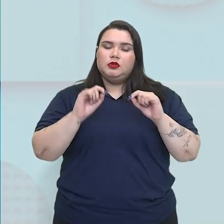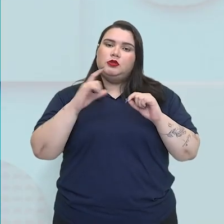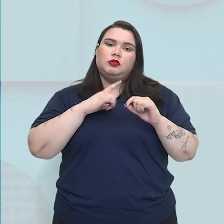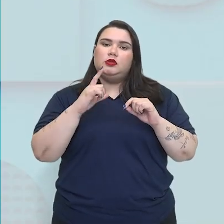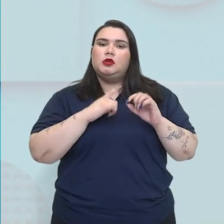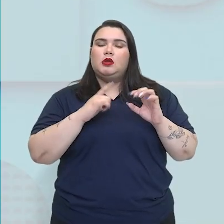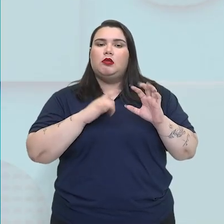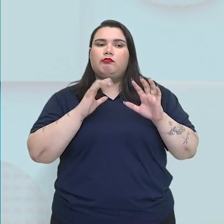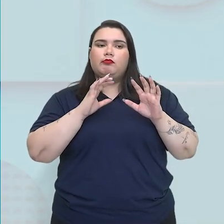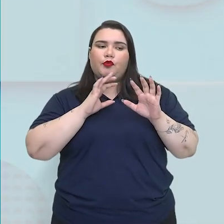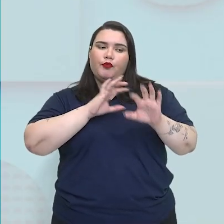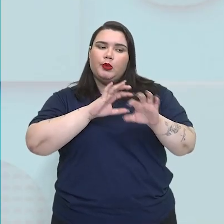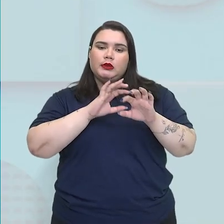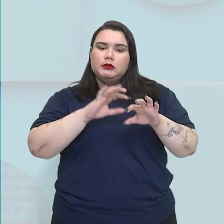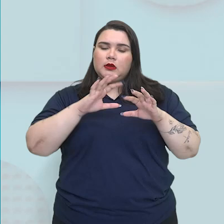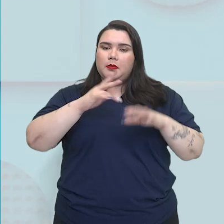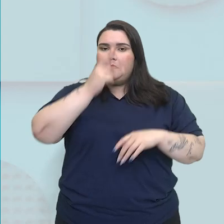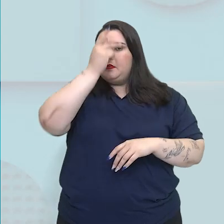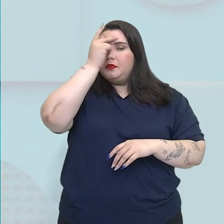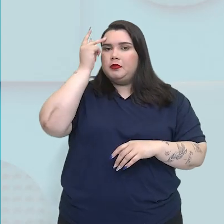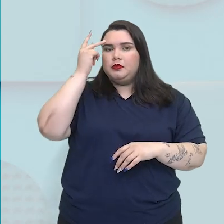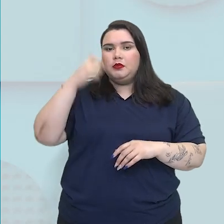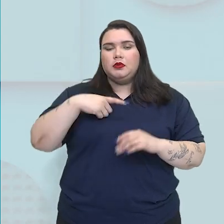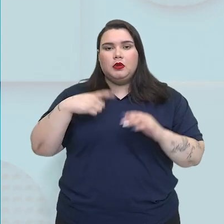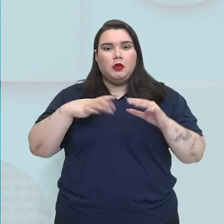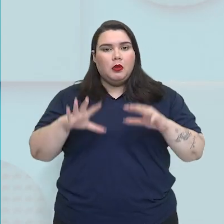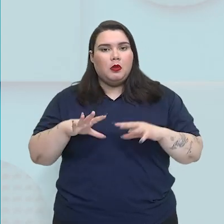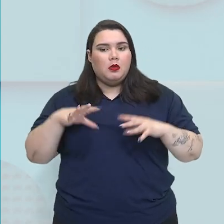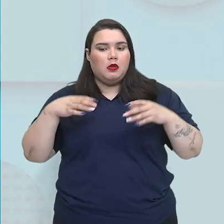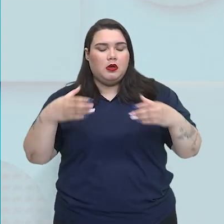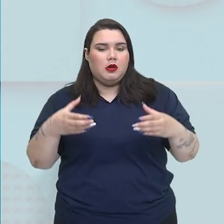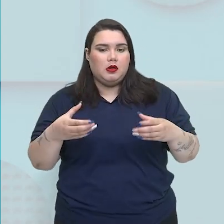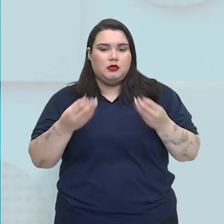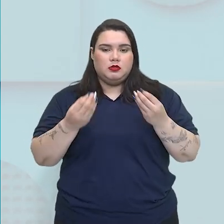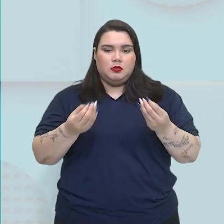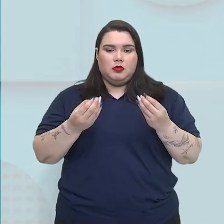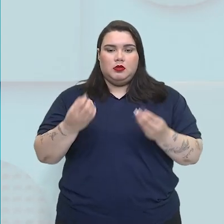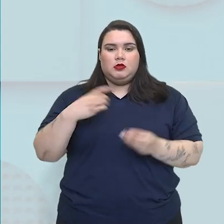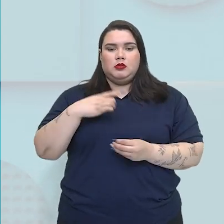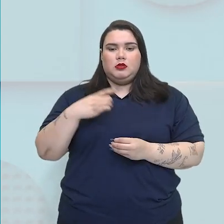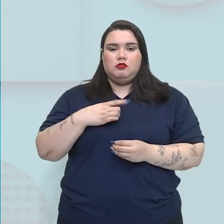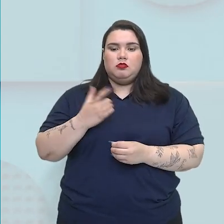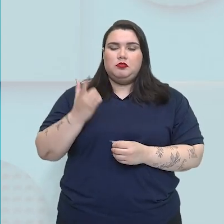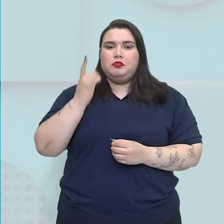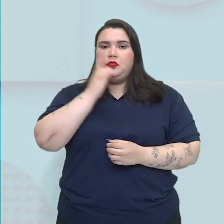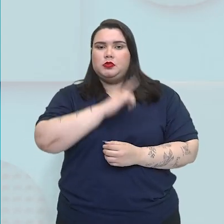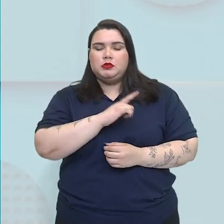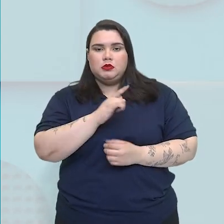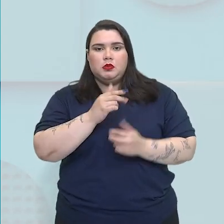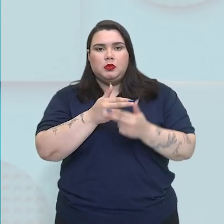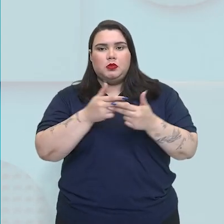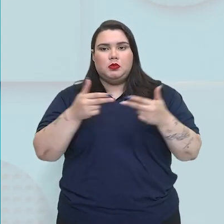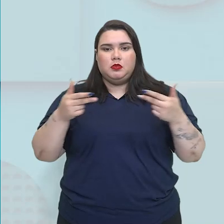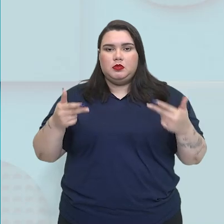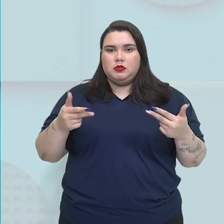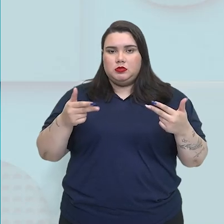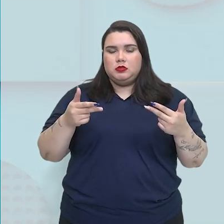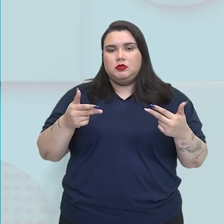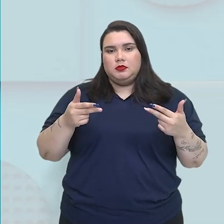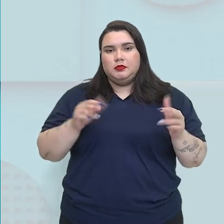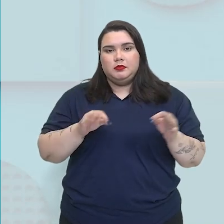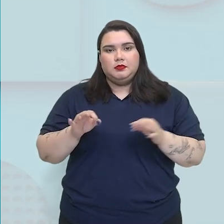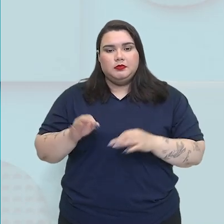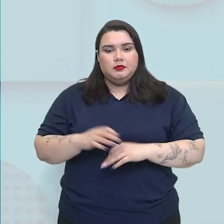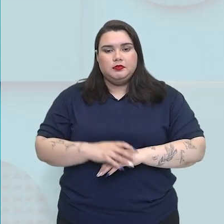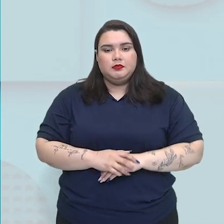a coragem, né, de pessoas para se tornarem aí os grandes heróis dessas histórias